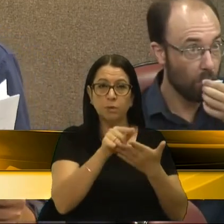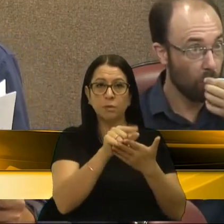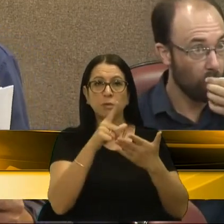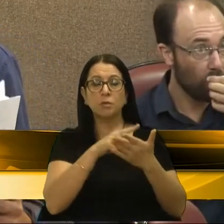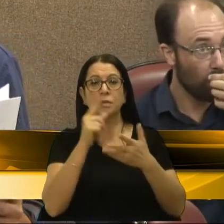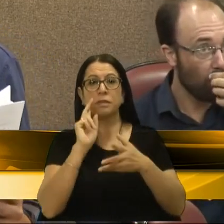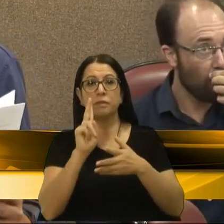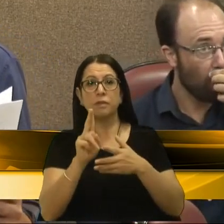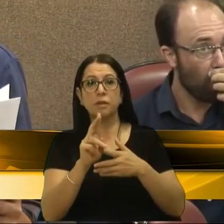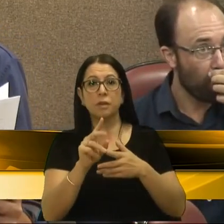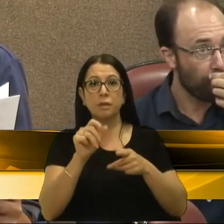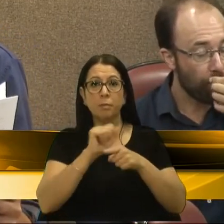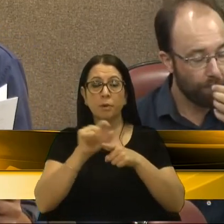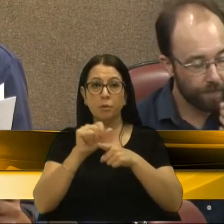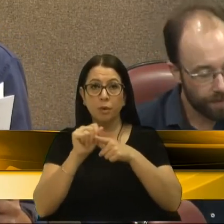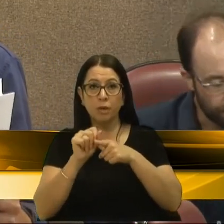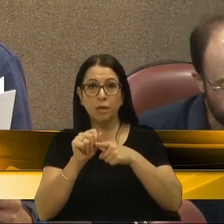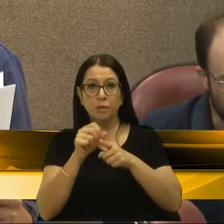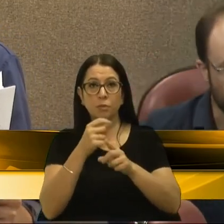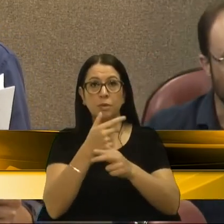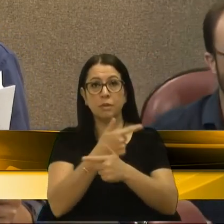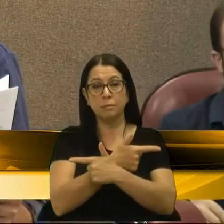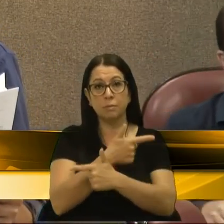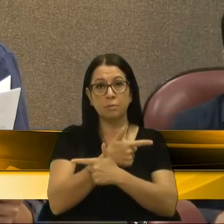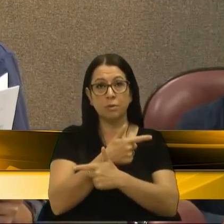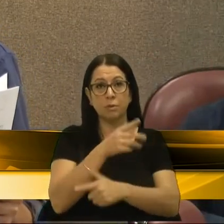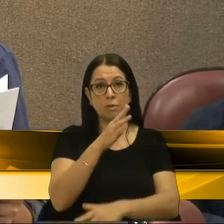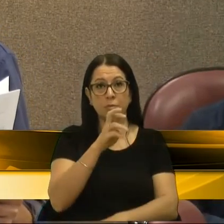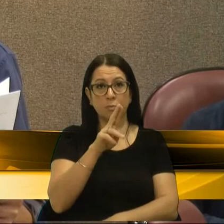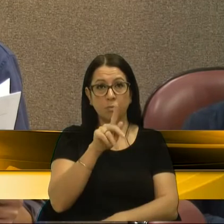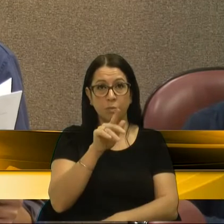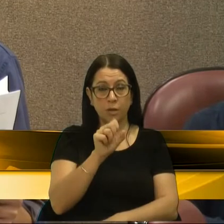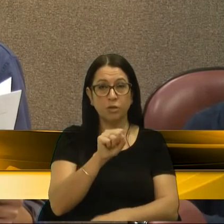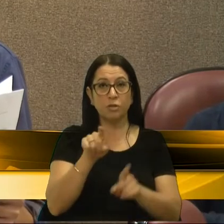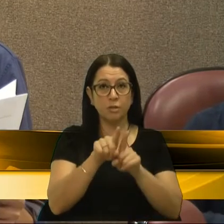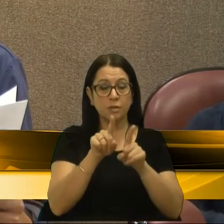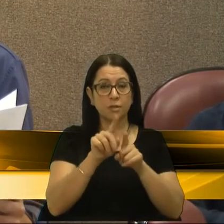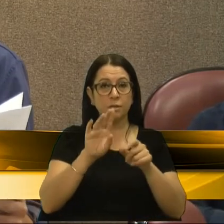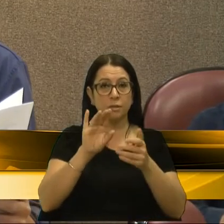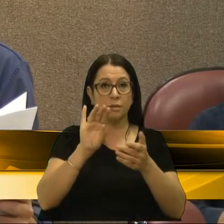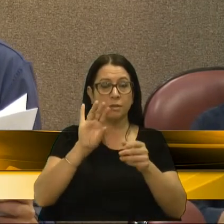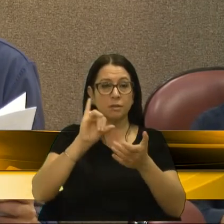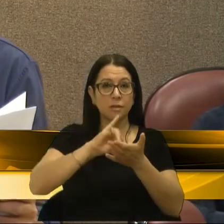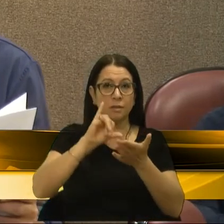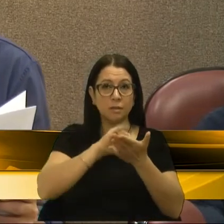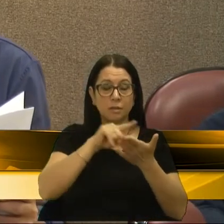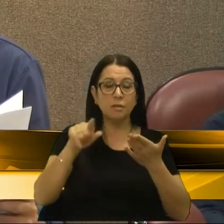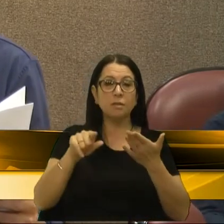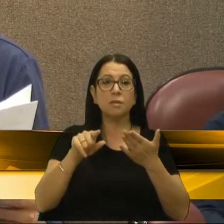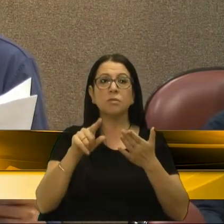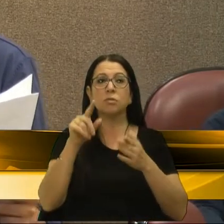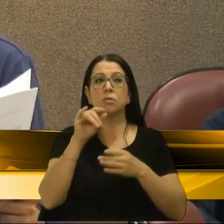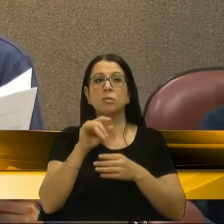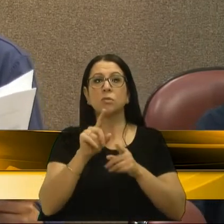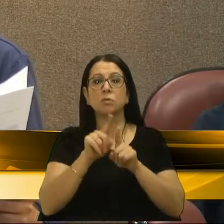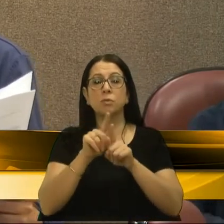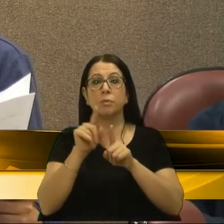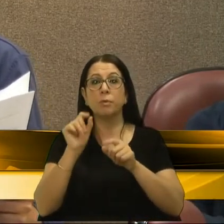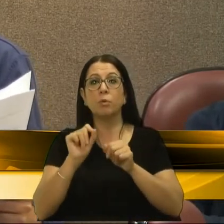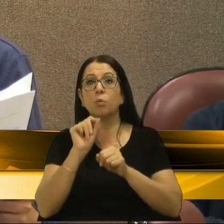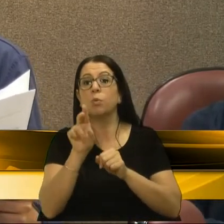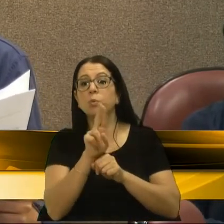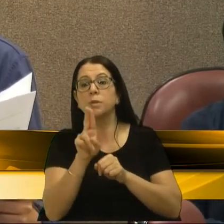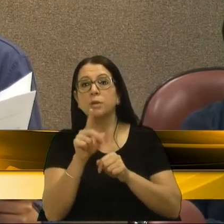que se refere imóvel locado para Ismael, localizado na rua Borges Medeiros, 211, bairro Centro? A. O imóvel está sendo ocupado. B.